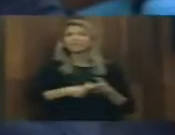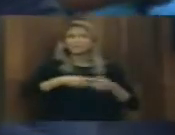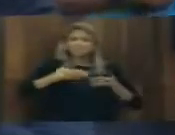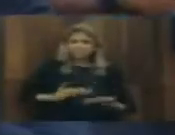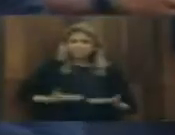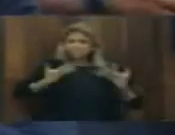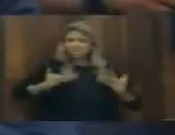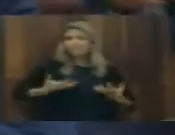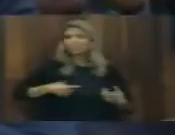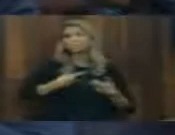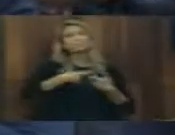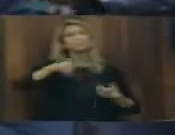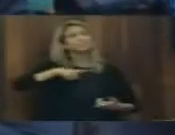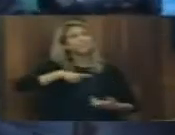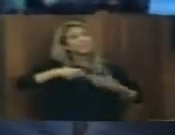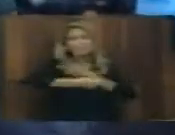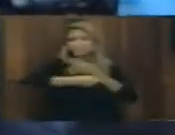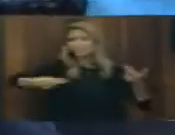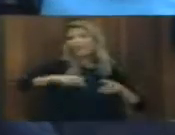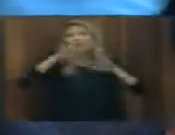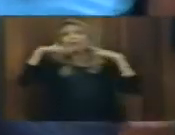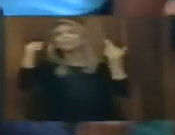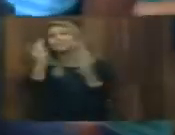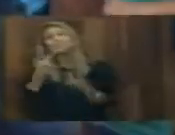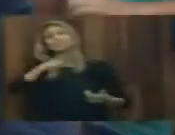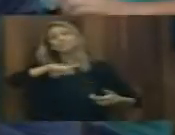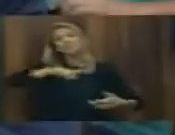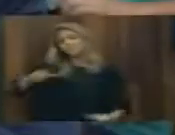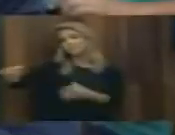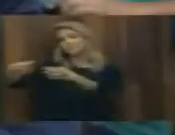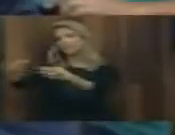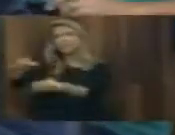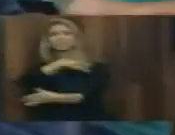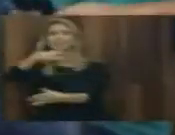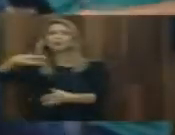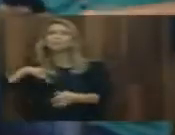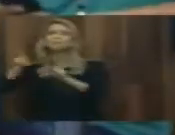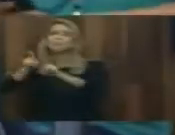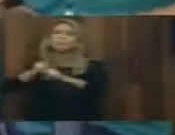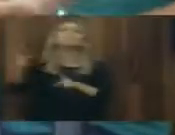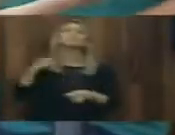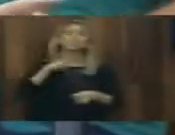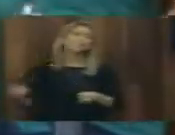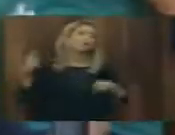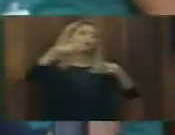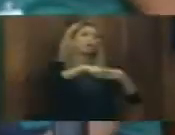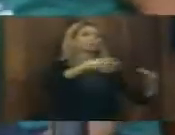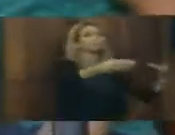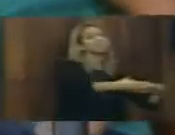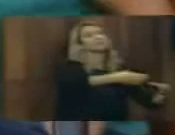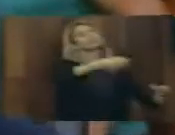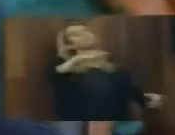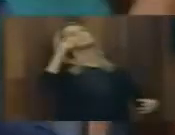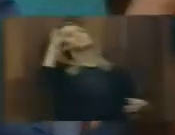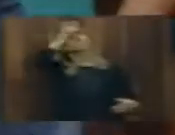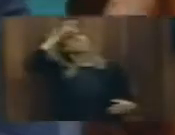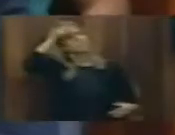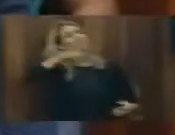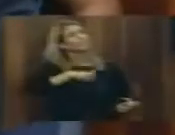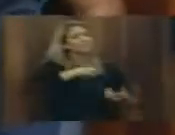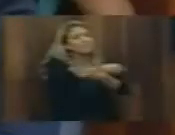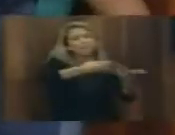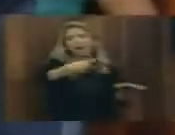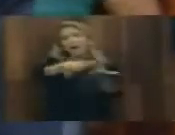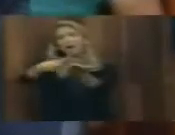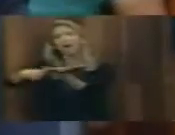foram várias reuniões feitas na Secretaria de Saúde, feitas na Prefeitura, foram vários combinados que até